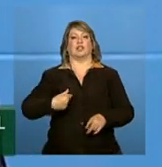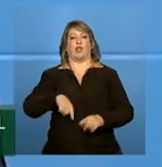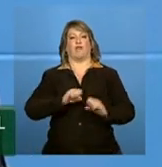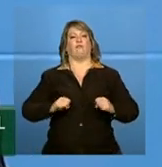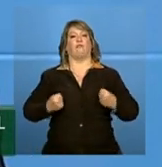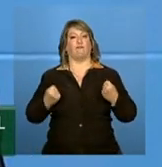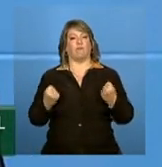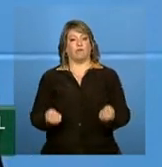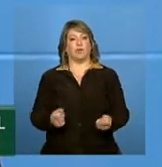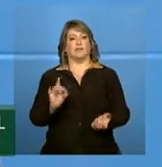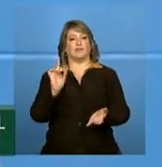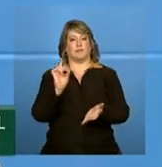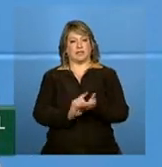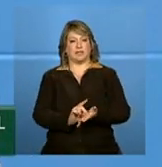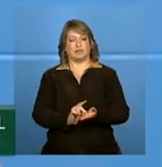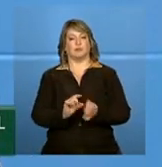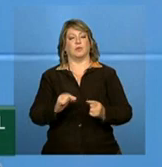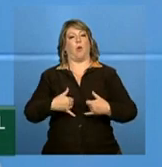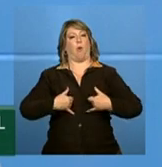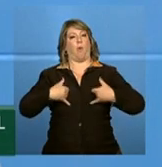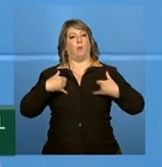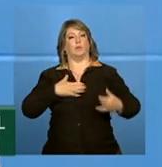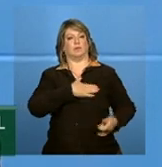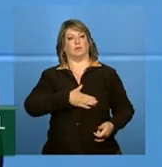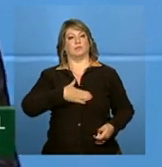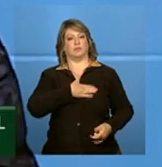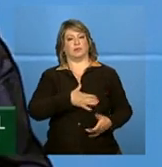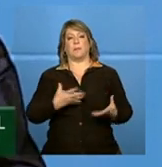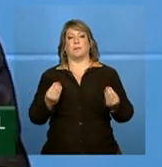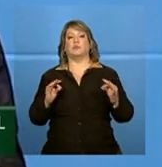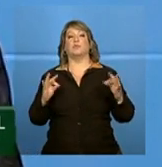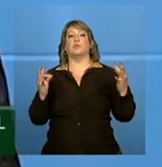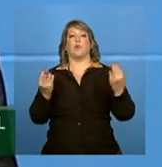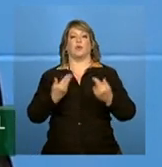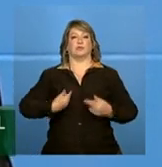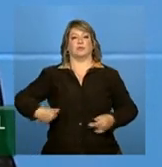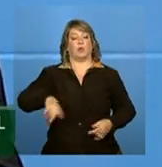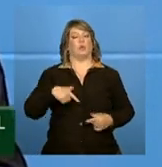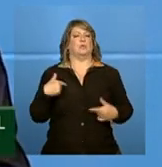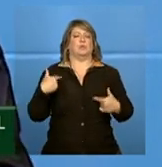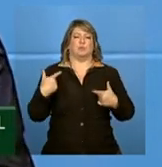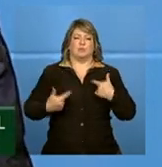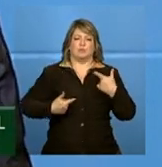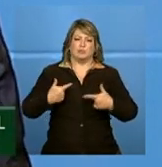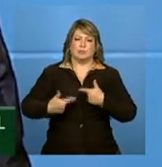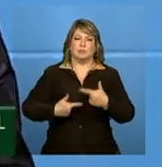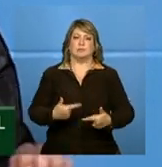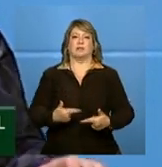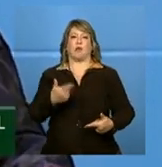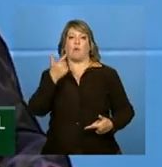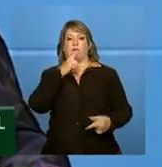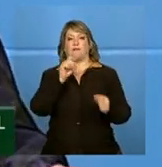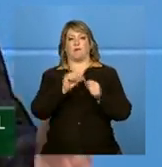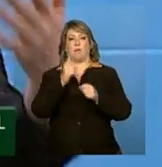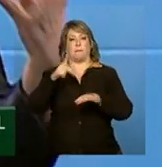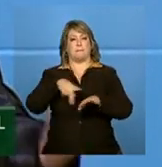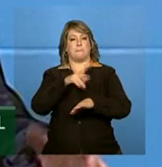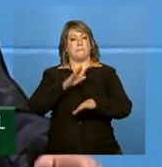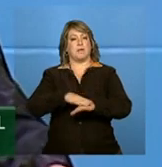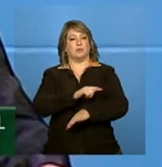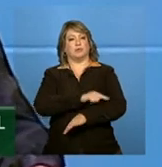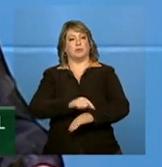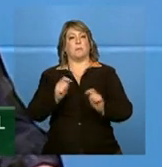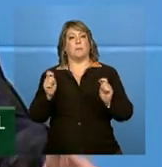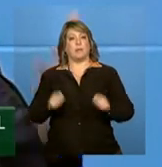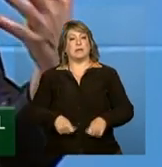esforços. De fato, é um orgulho para todos nós que estamos lutando para construir um país mais justo, poder